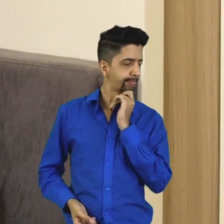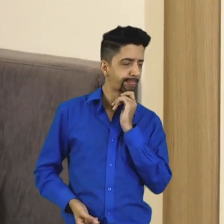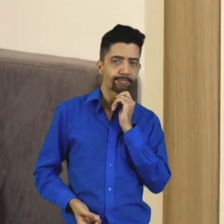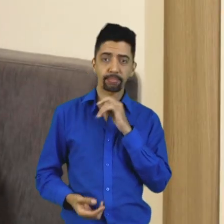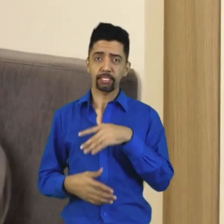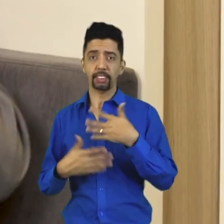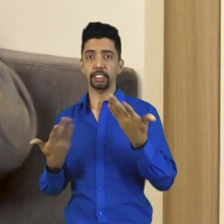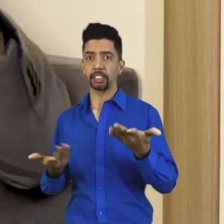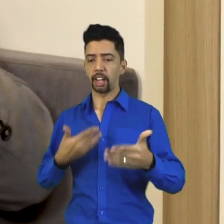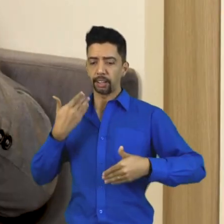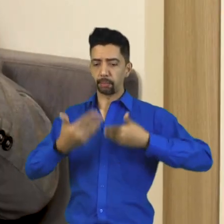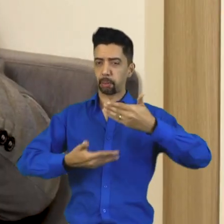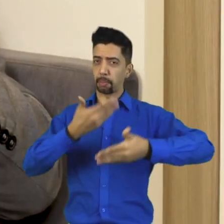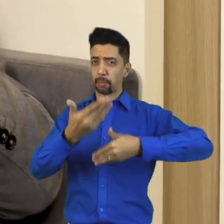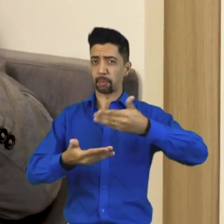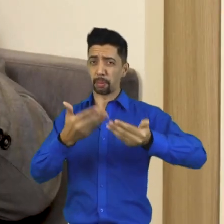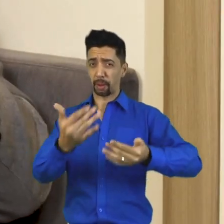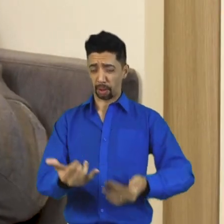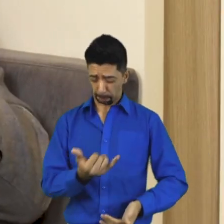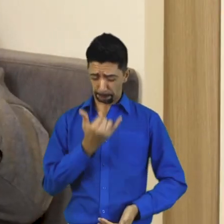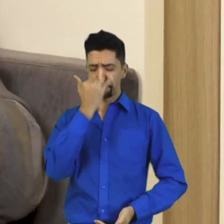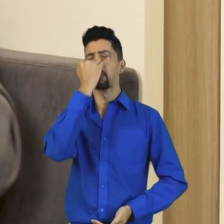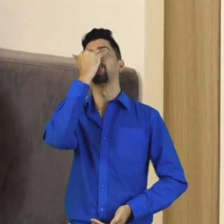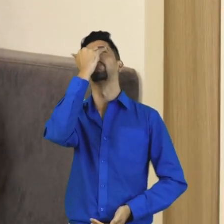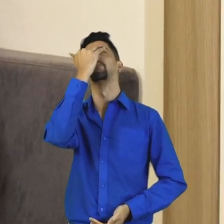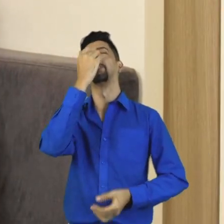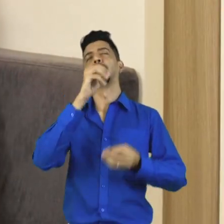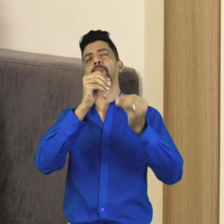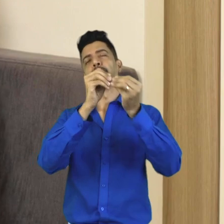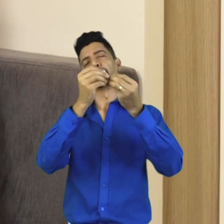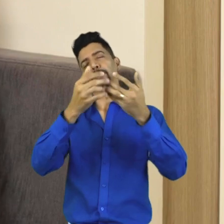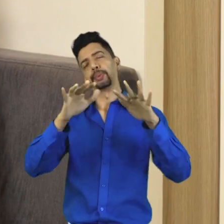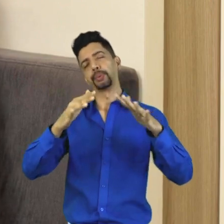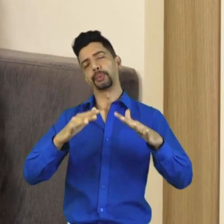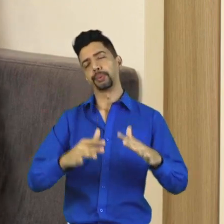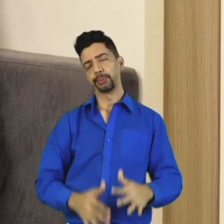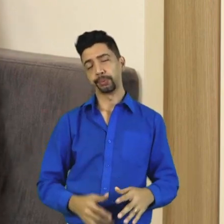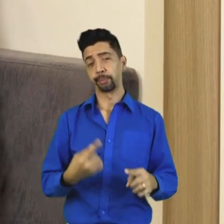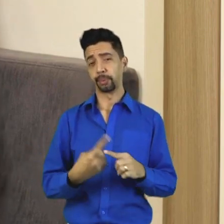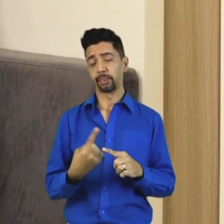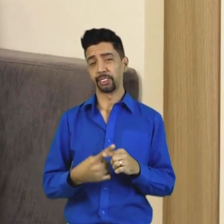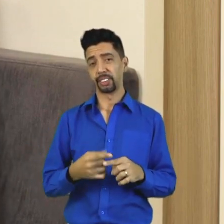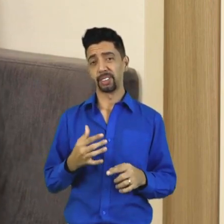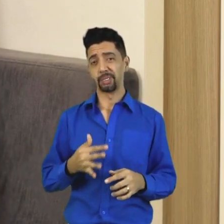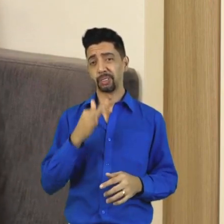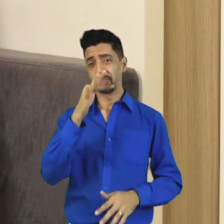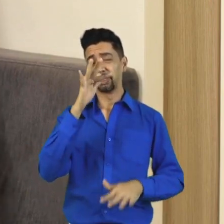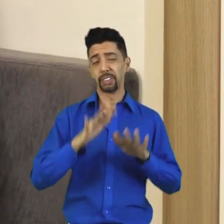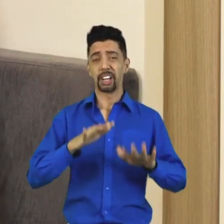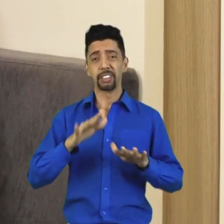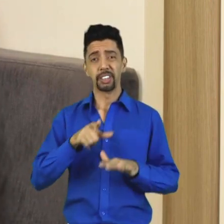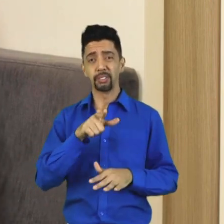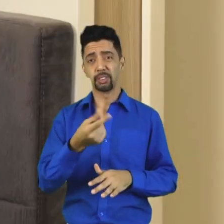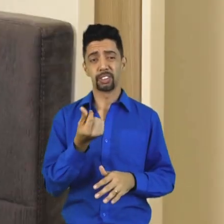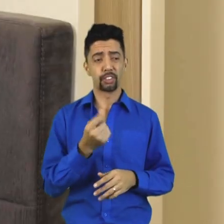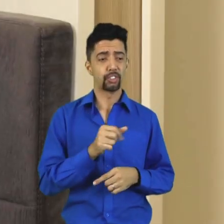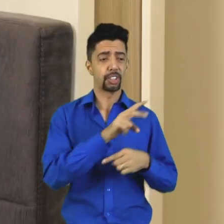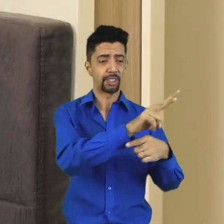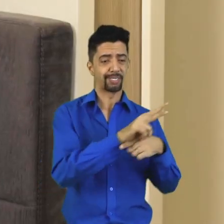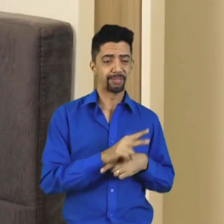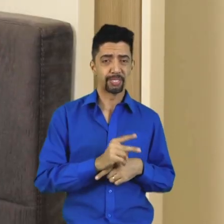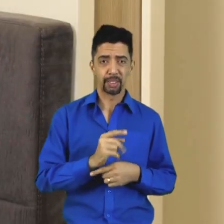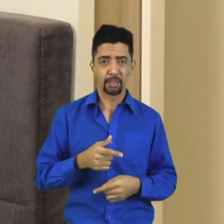o momento desse elástico arrebentar. Por quê? Porque eu vou acabar não pagando crédito tomado, que